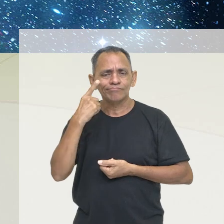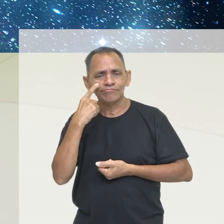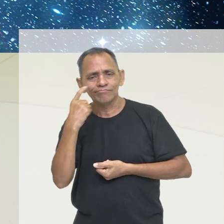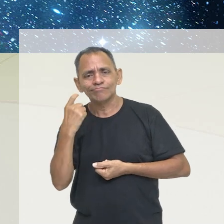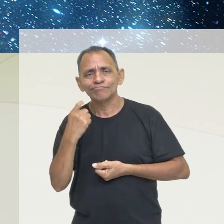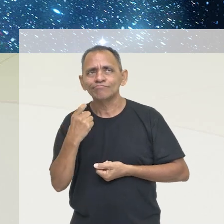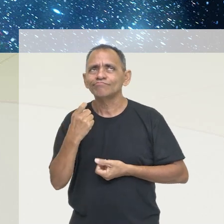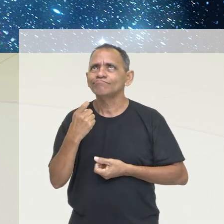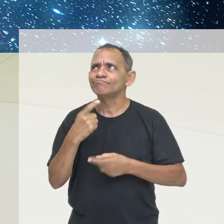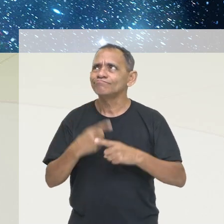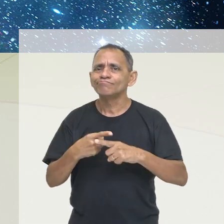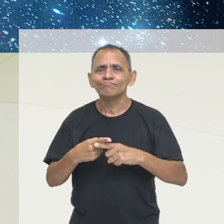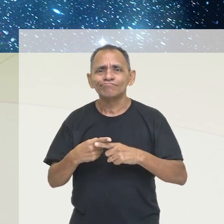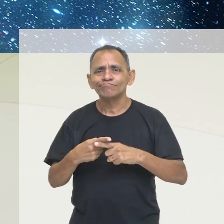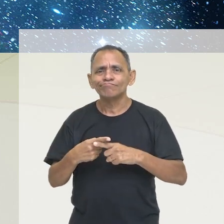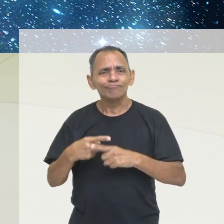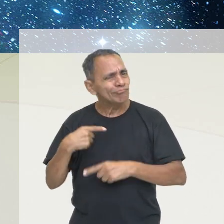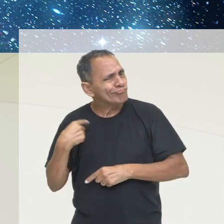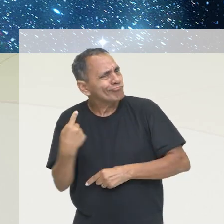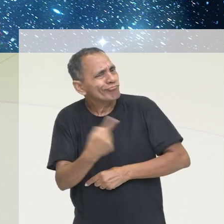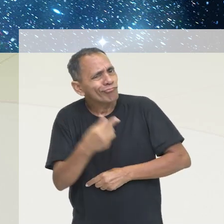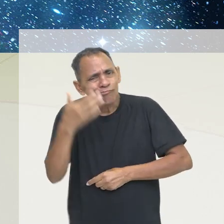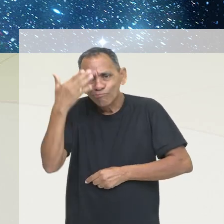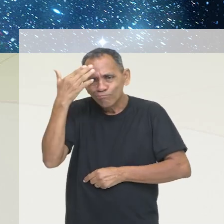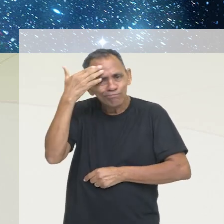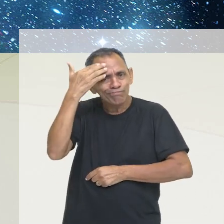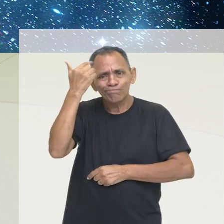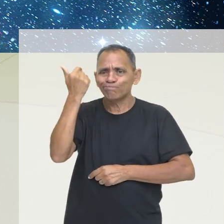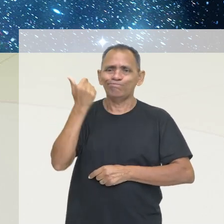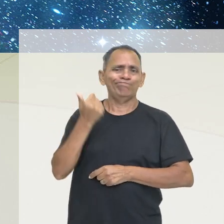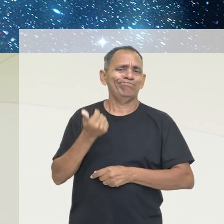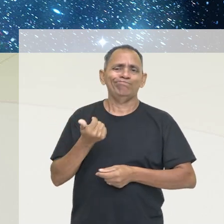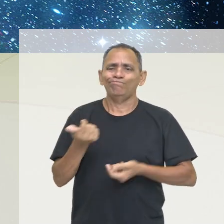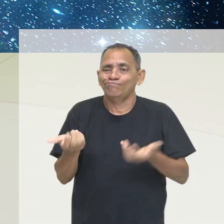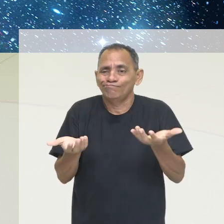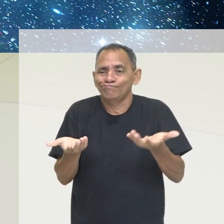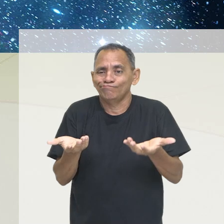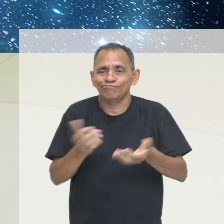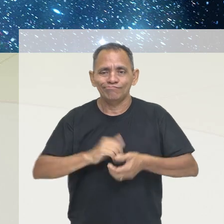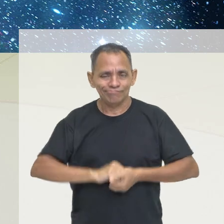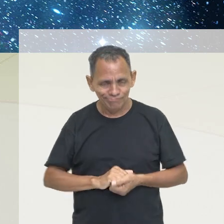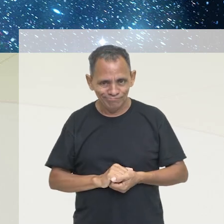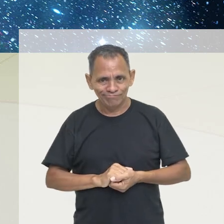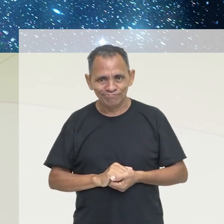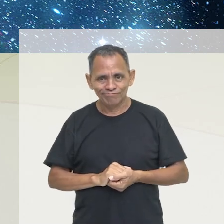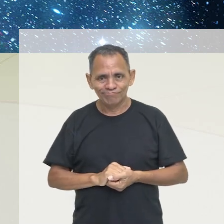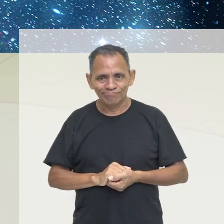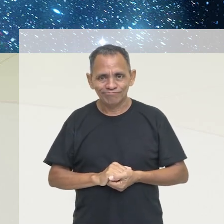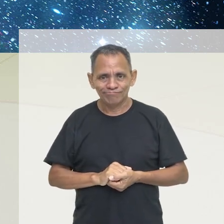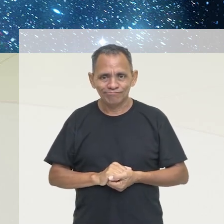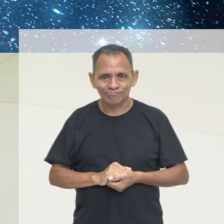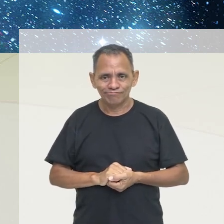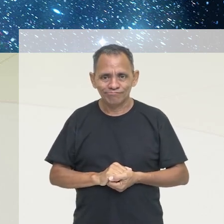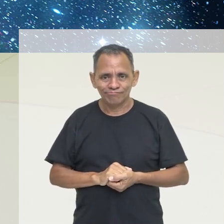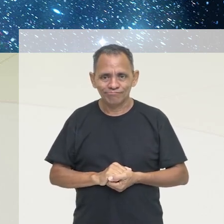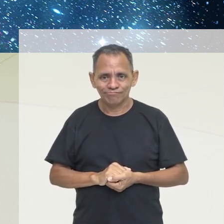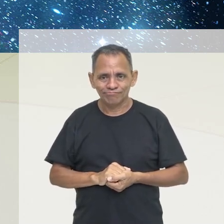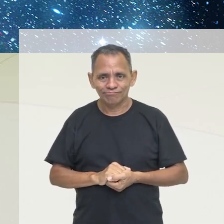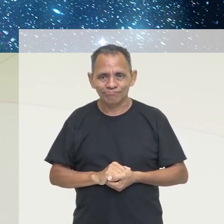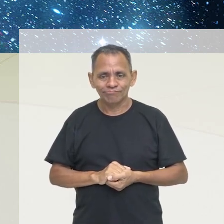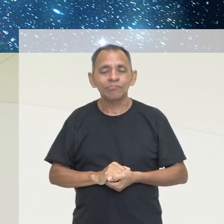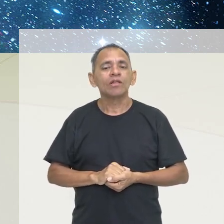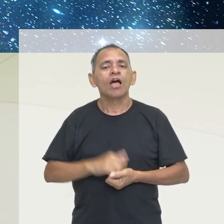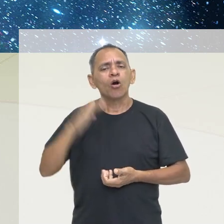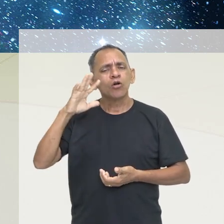aconteceu, né? Ninguém estava lá e para explicar, para ver o que aconteceu e nos contar, certo? Então, por